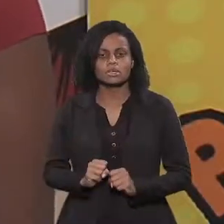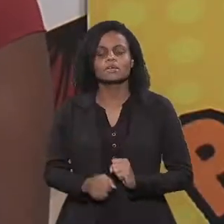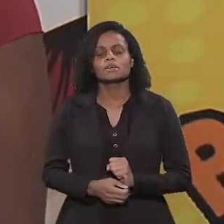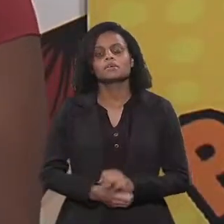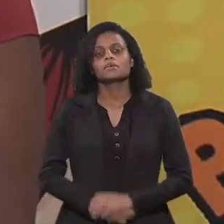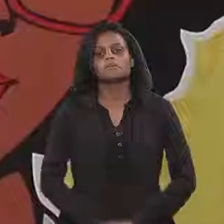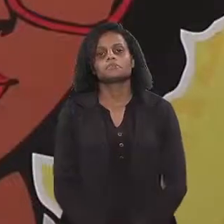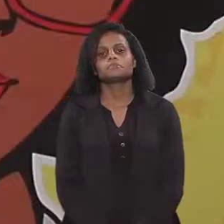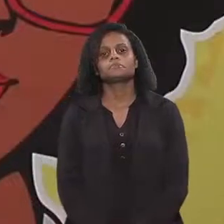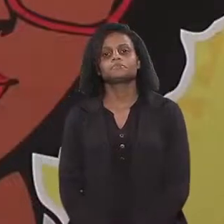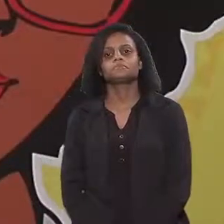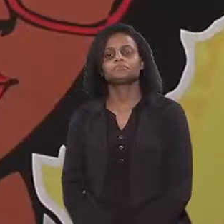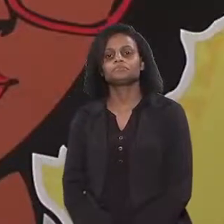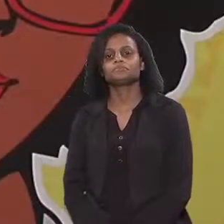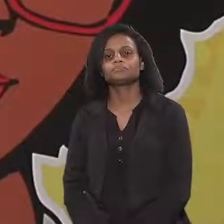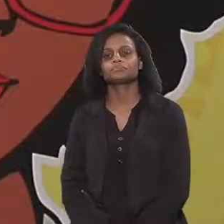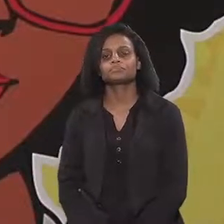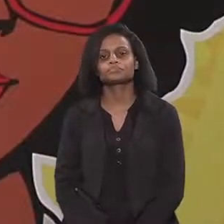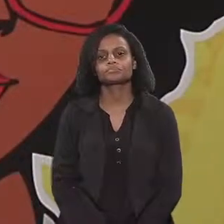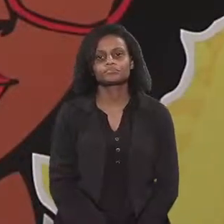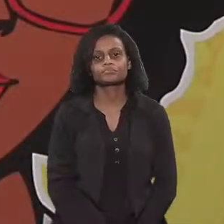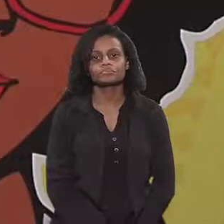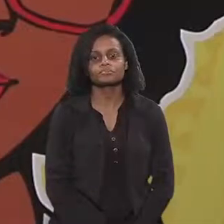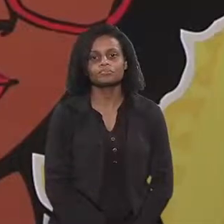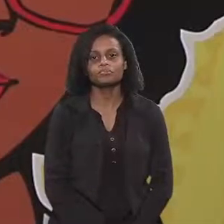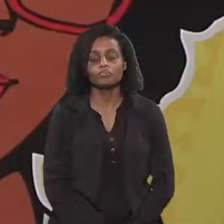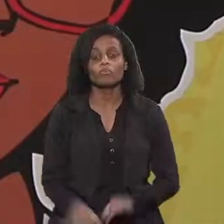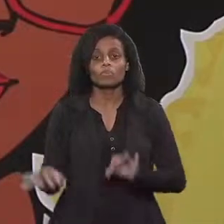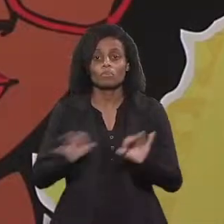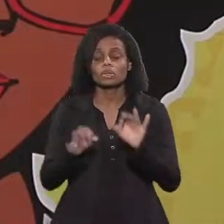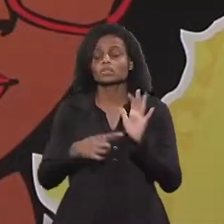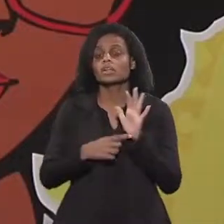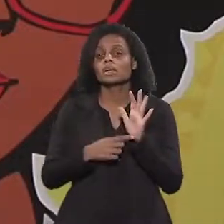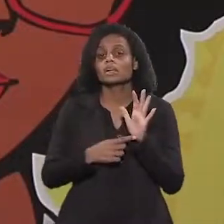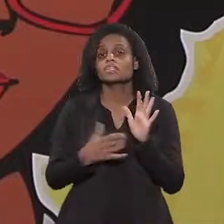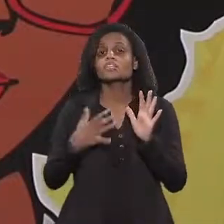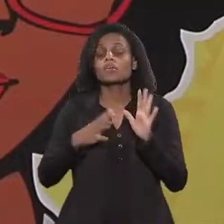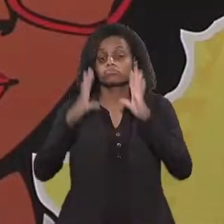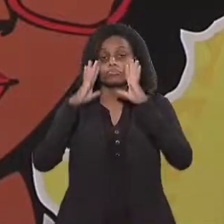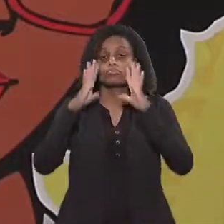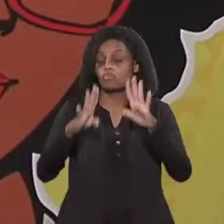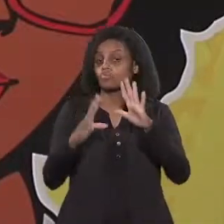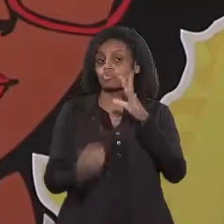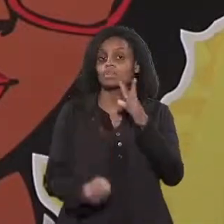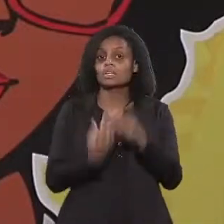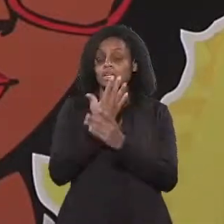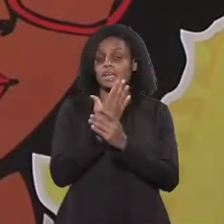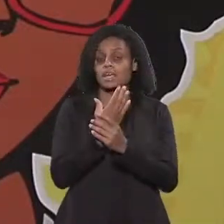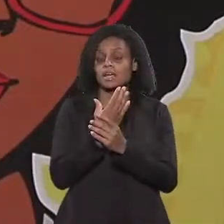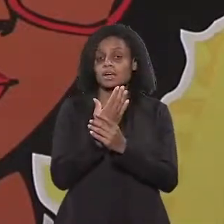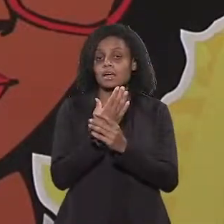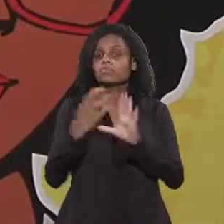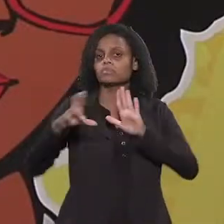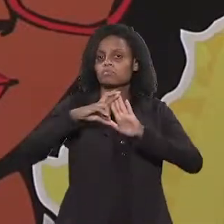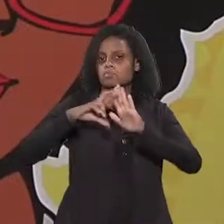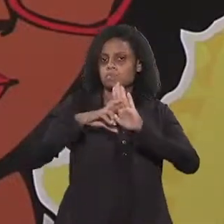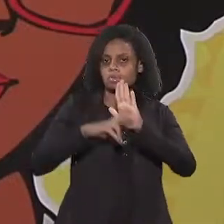para a gente? Sim, ele tinha a pretensão inicial e principal de criar um